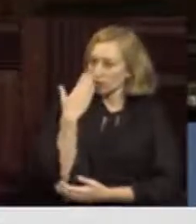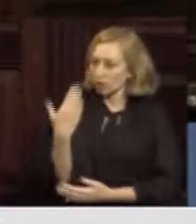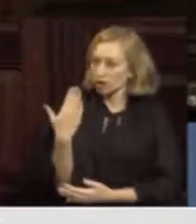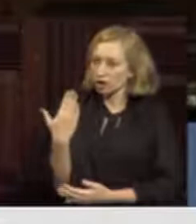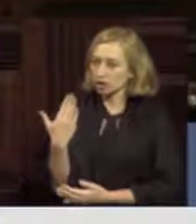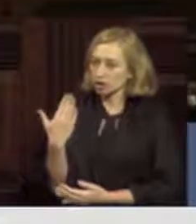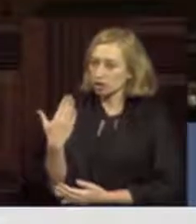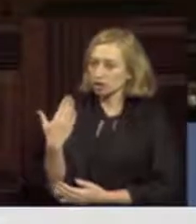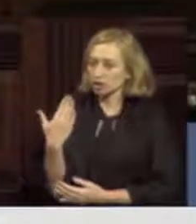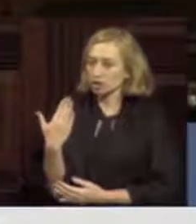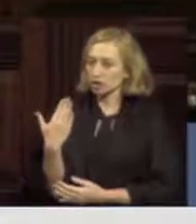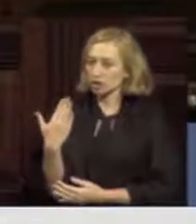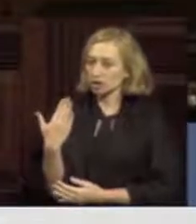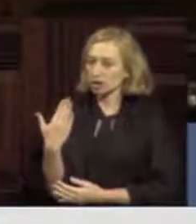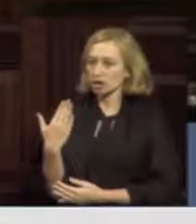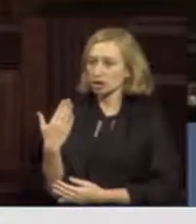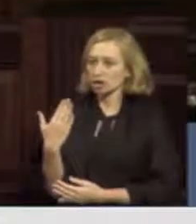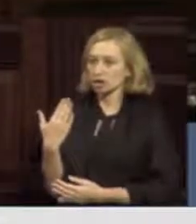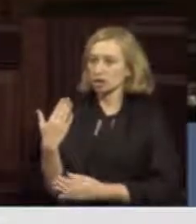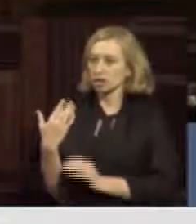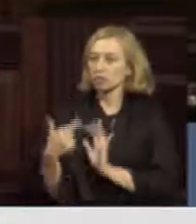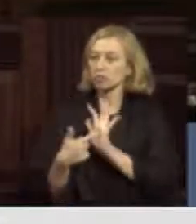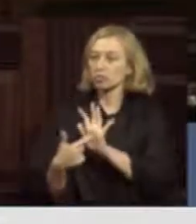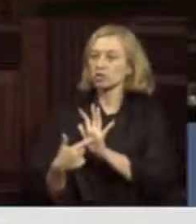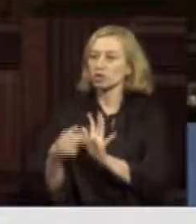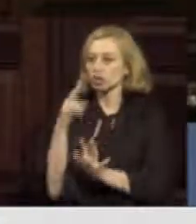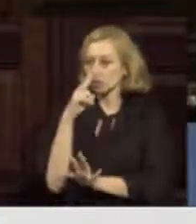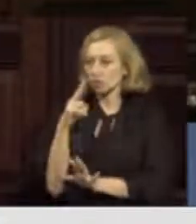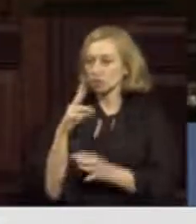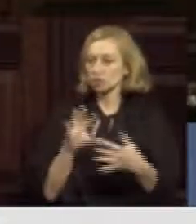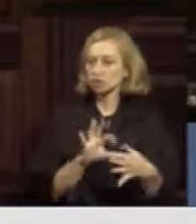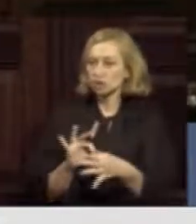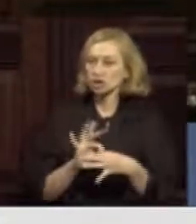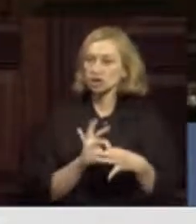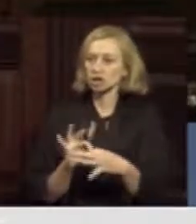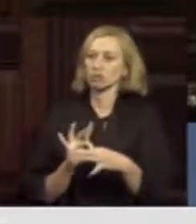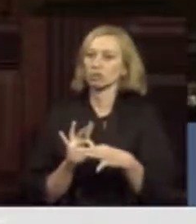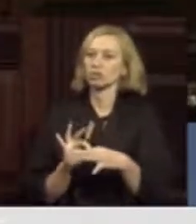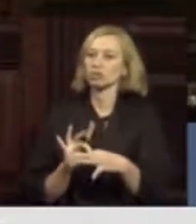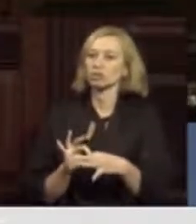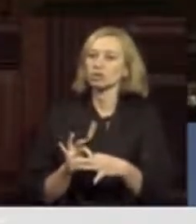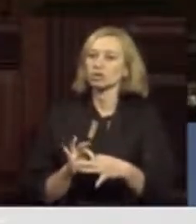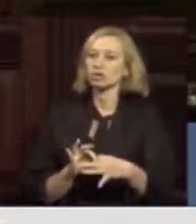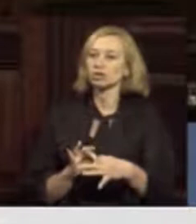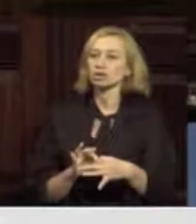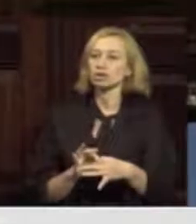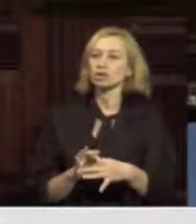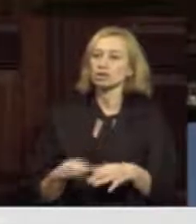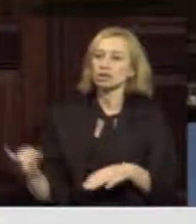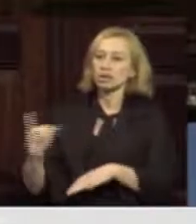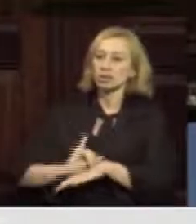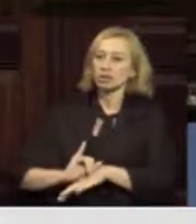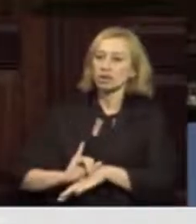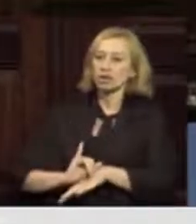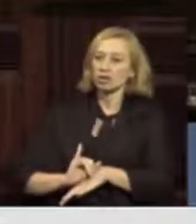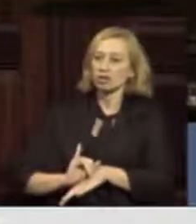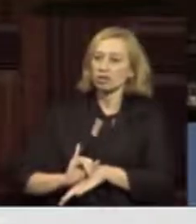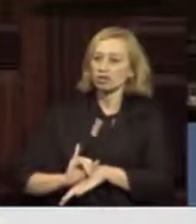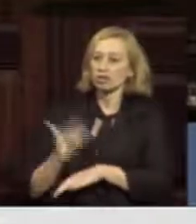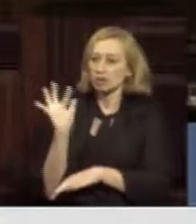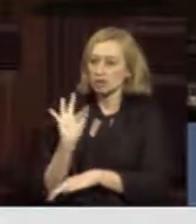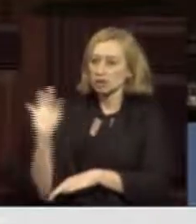um simbolismo muito forte, mas, acima de tudo, de união com aqueles que na capital federal, que de fato